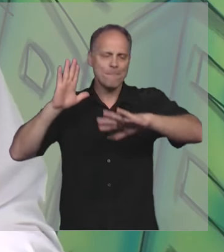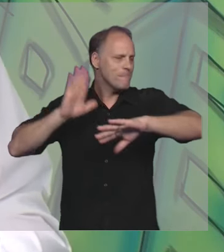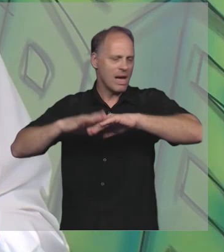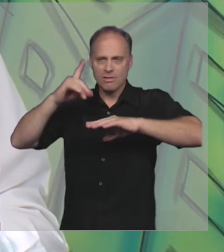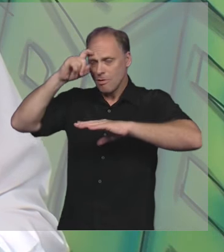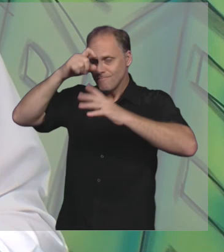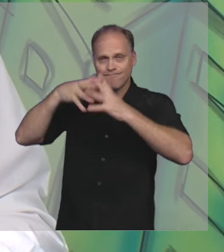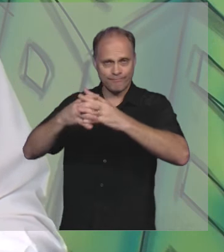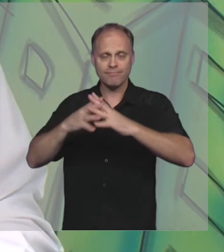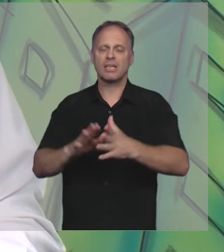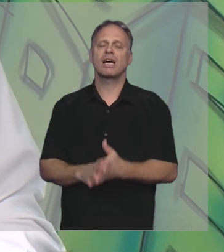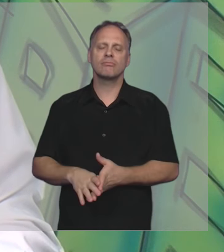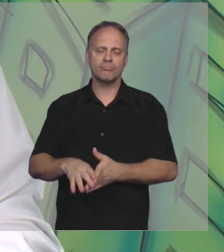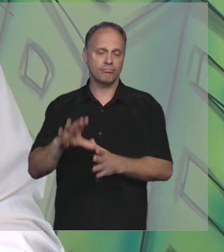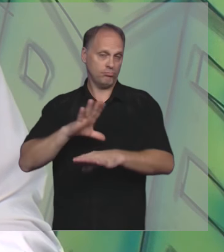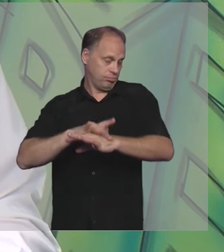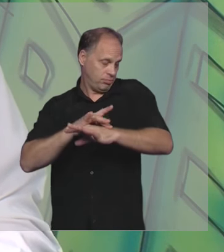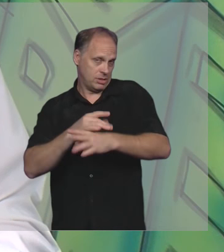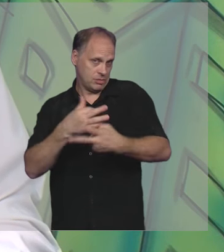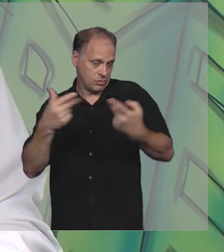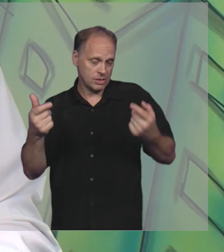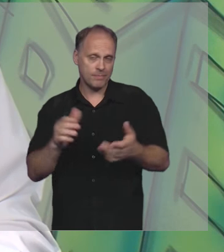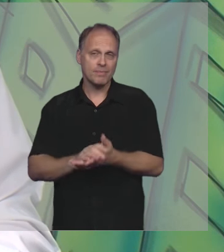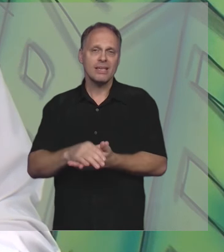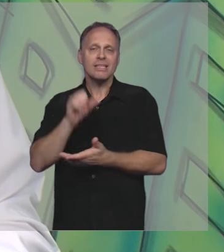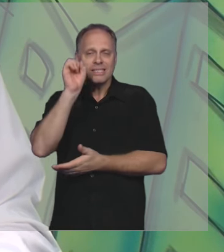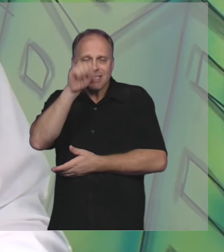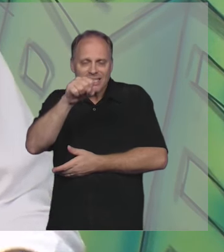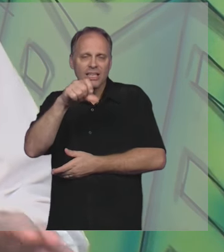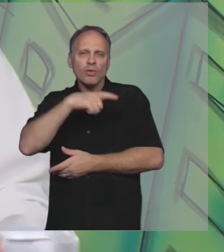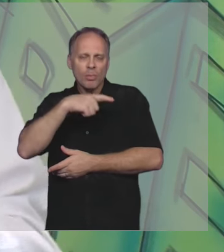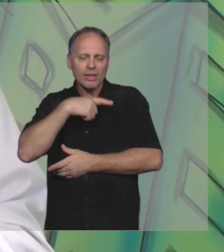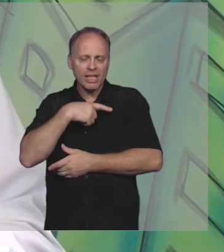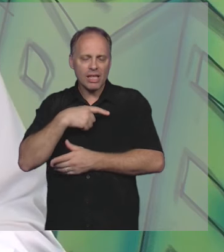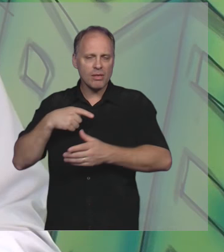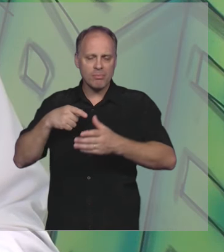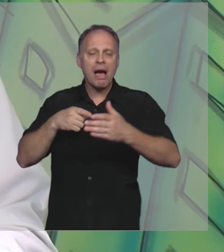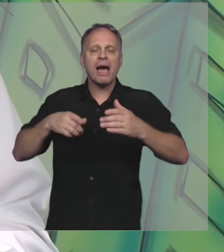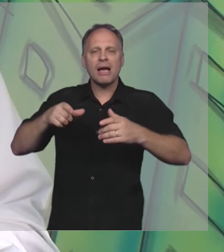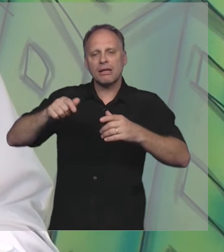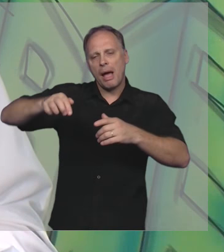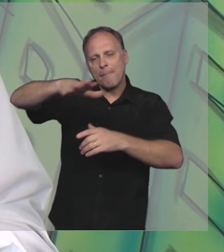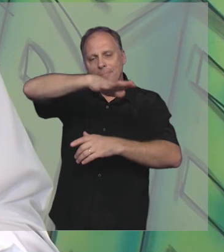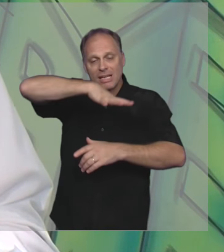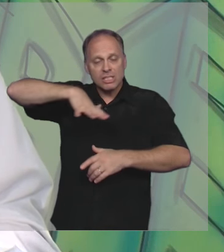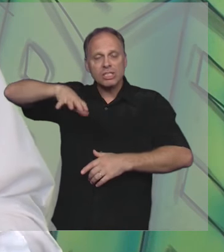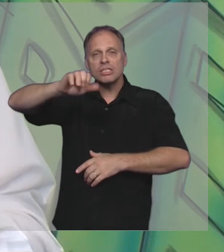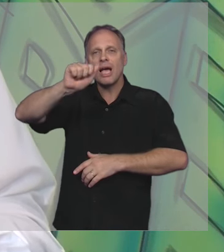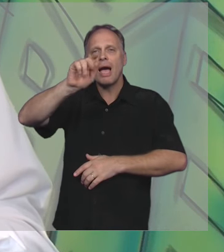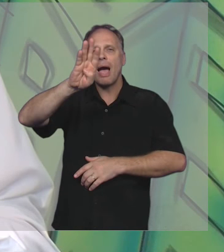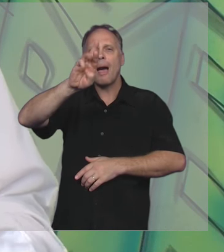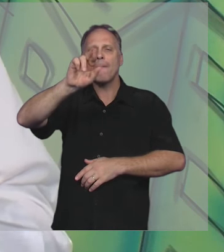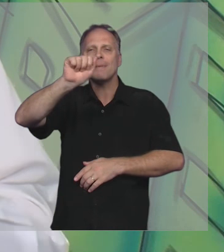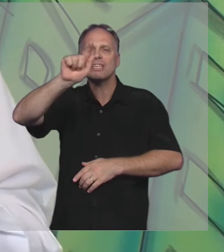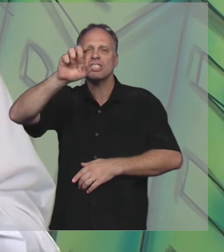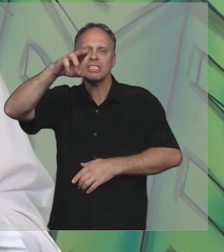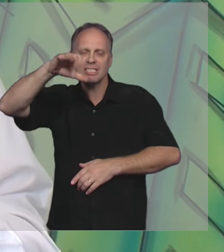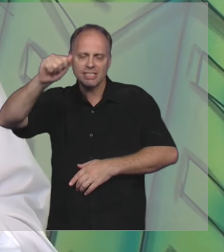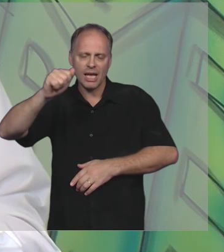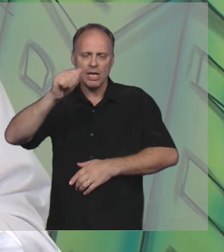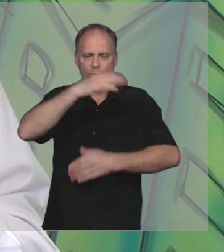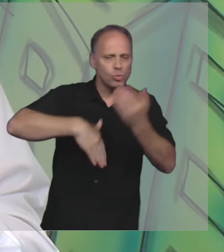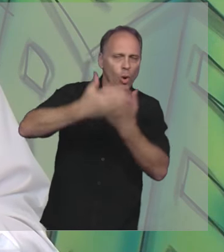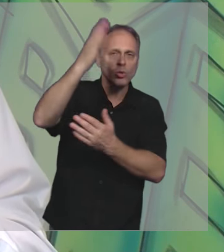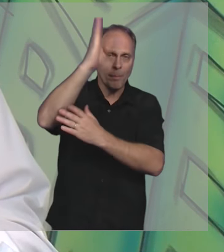exemplo, ela tem como ela tem uma abrangência territorial, ela deveria ter nesses territórios